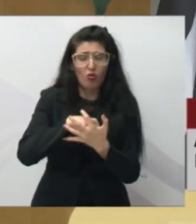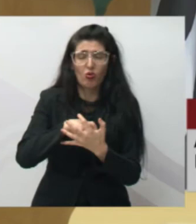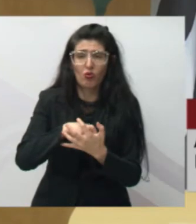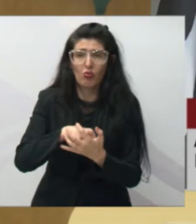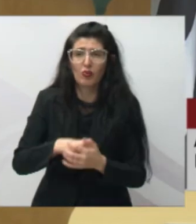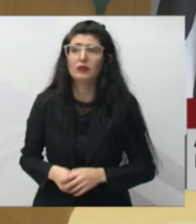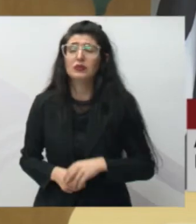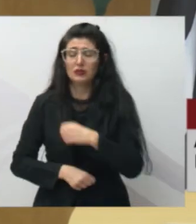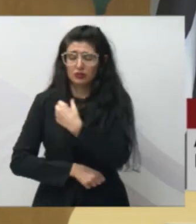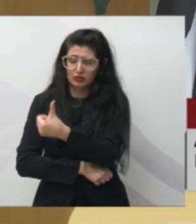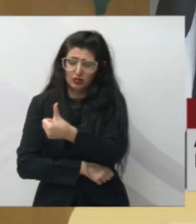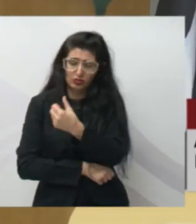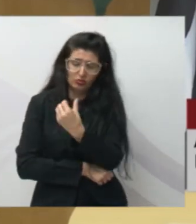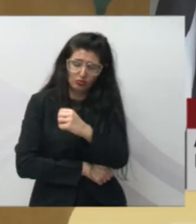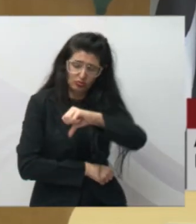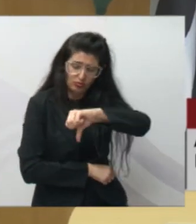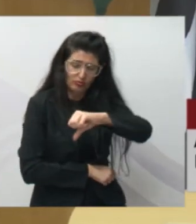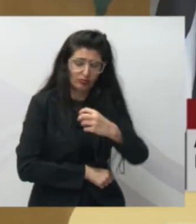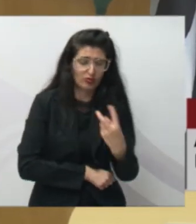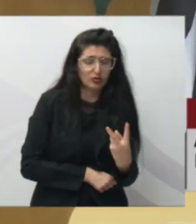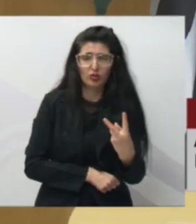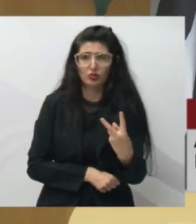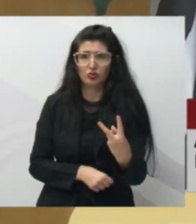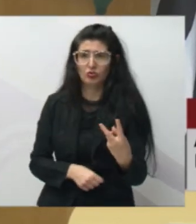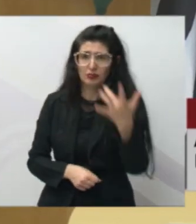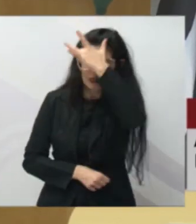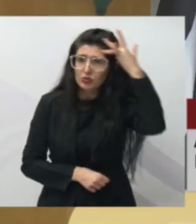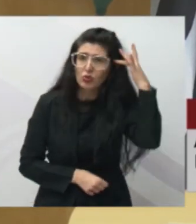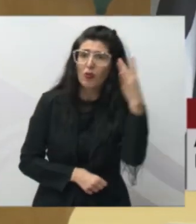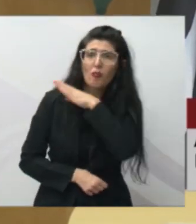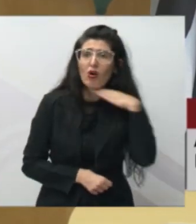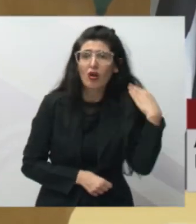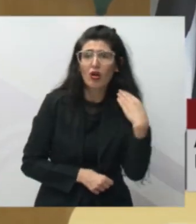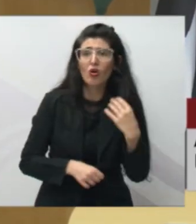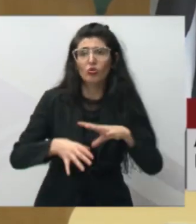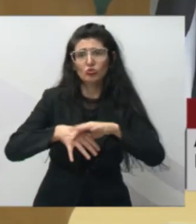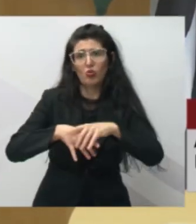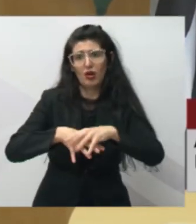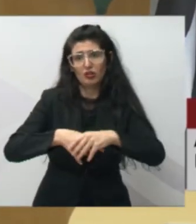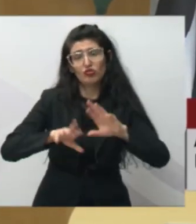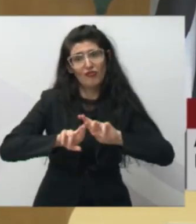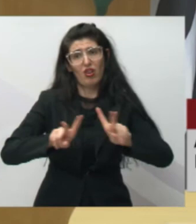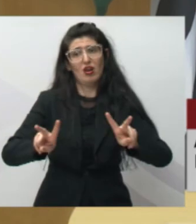e 192 óbitos por outras doenças.